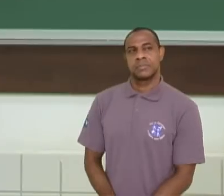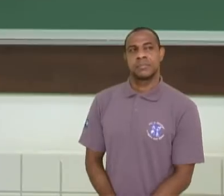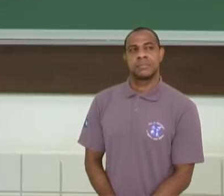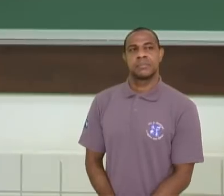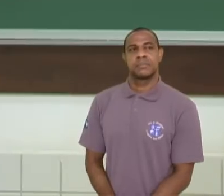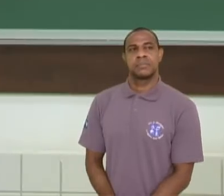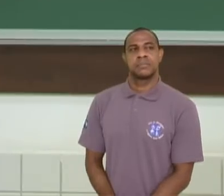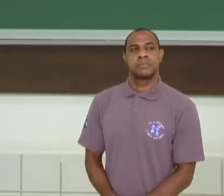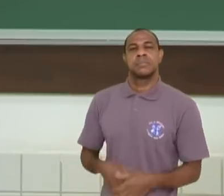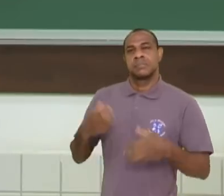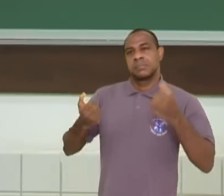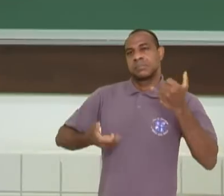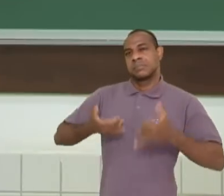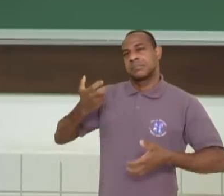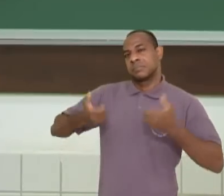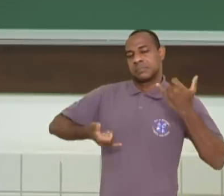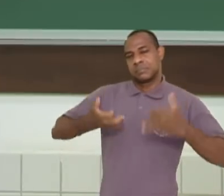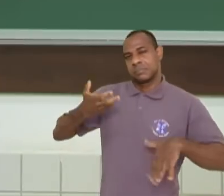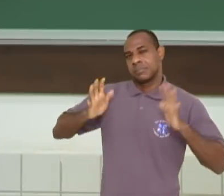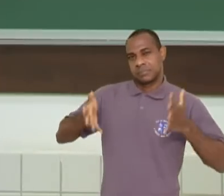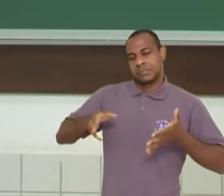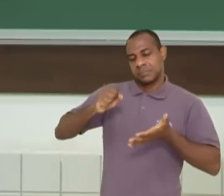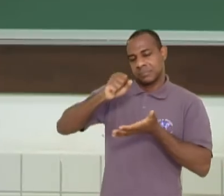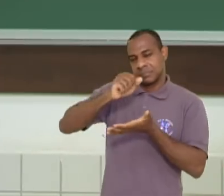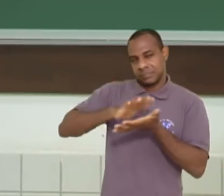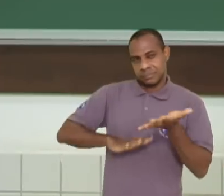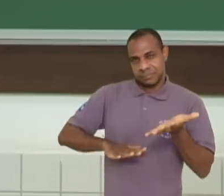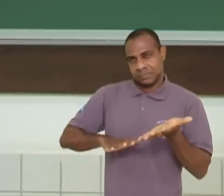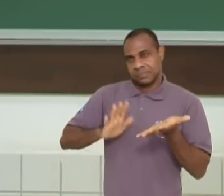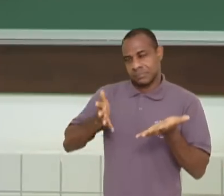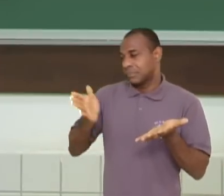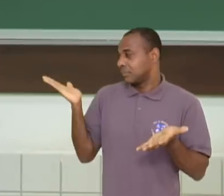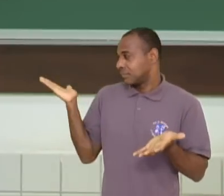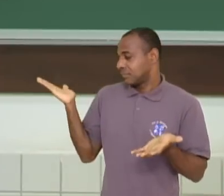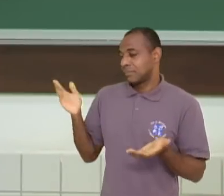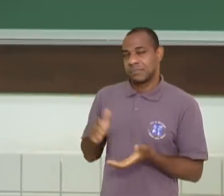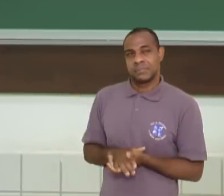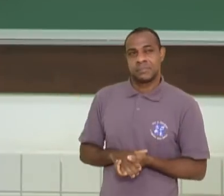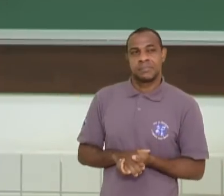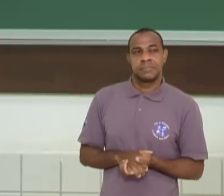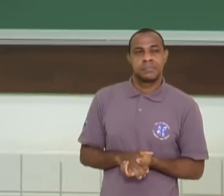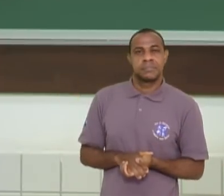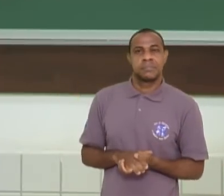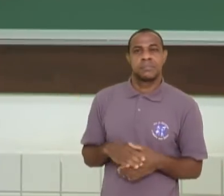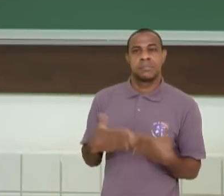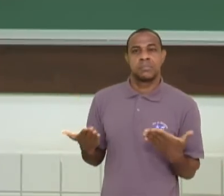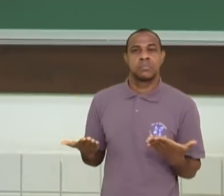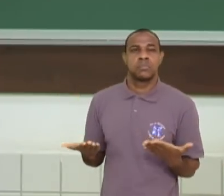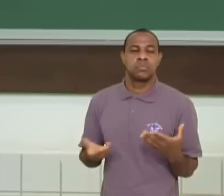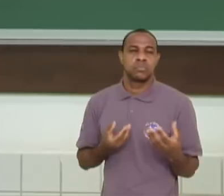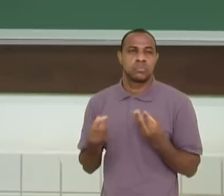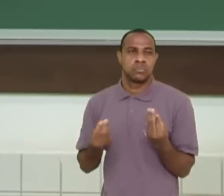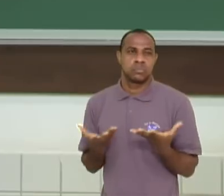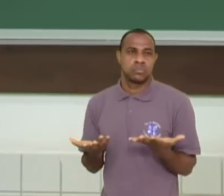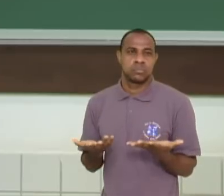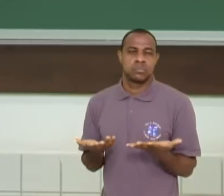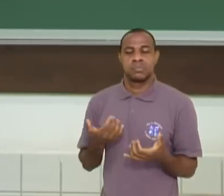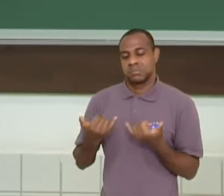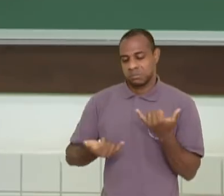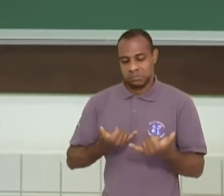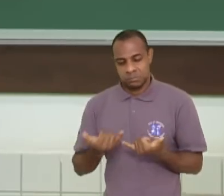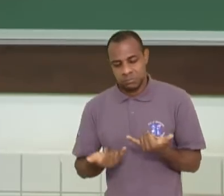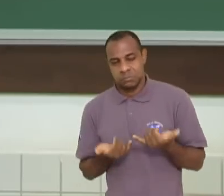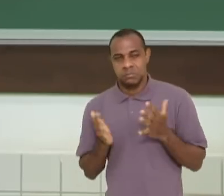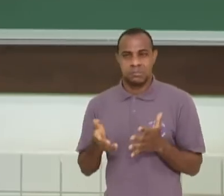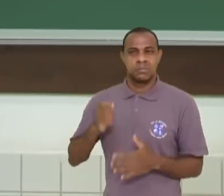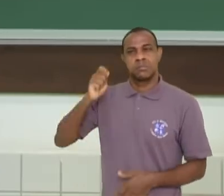Falamos bastante sobre as manifestações da mímica, né? Seja na parte artística, seja na parte da brincadeira, então